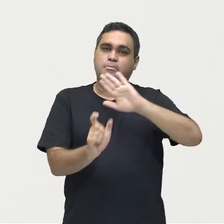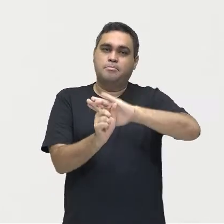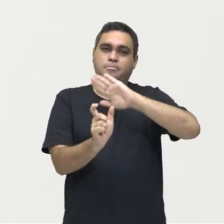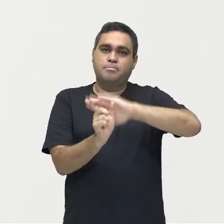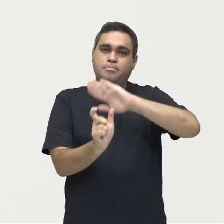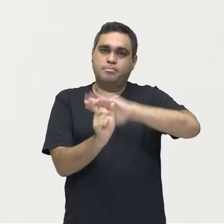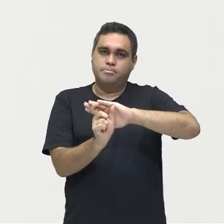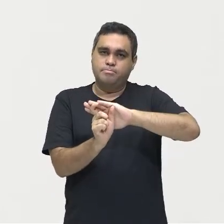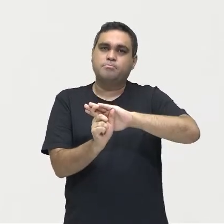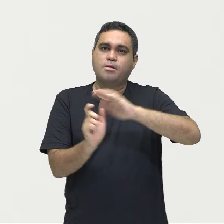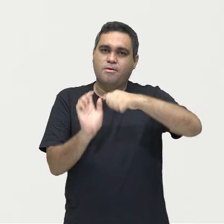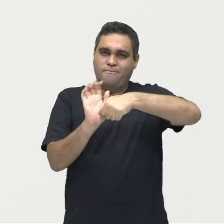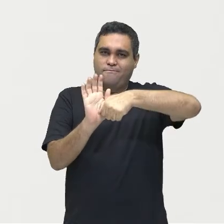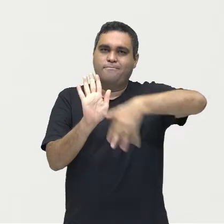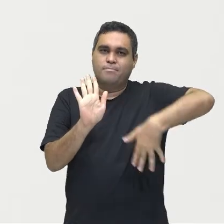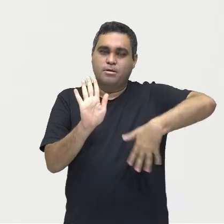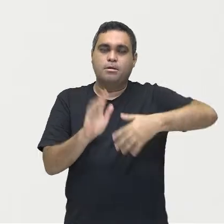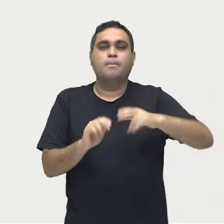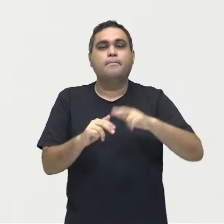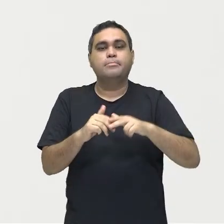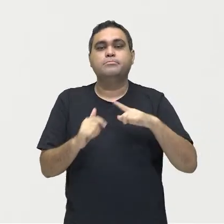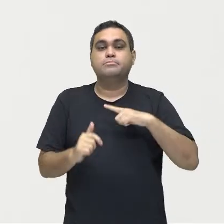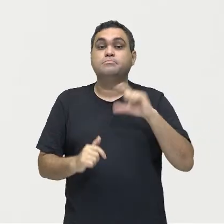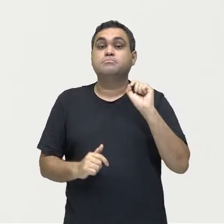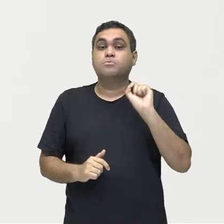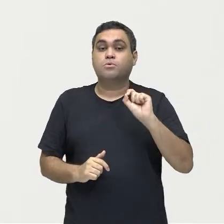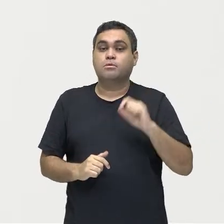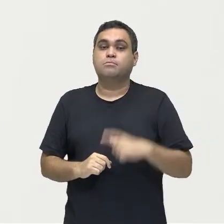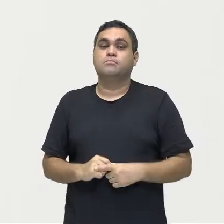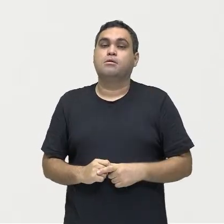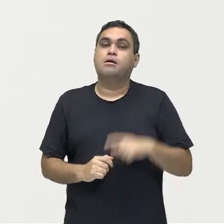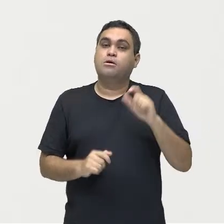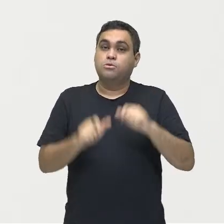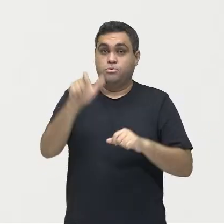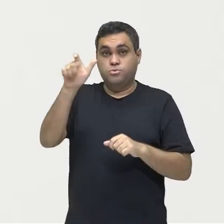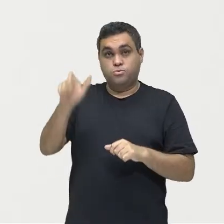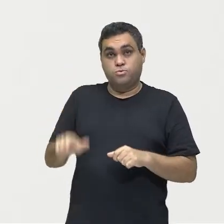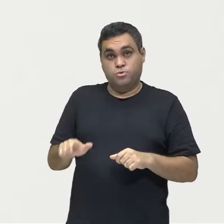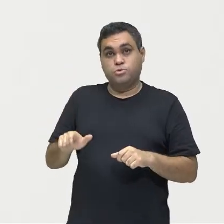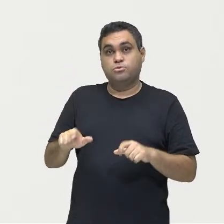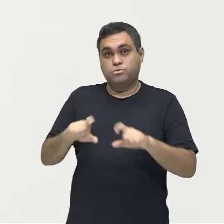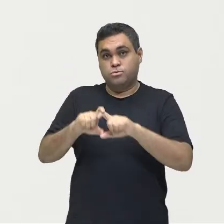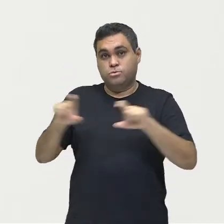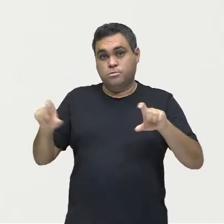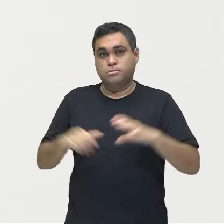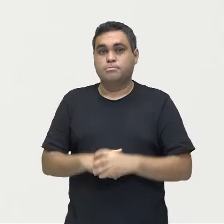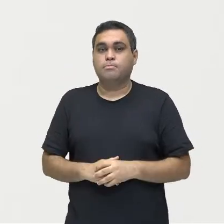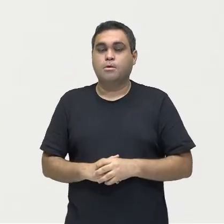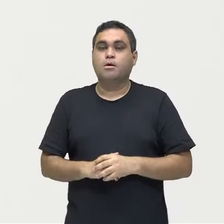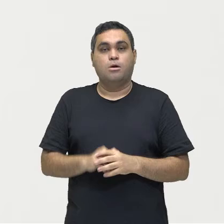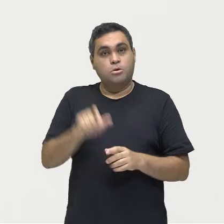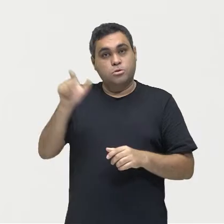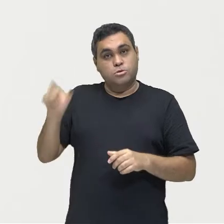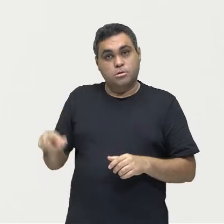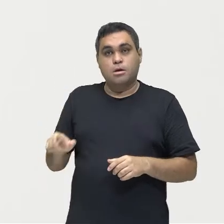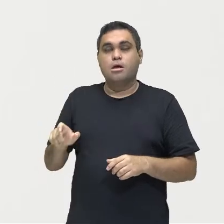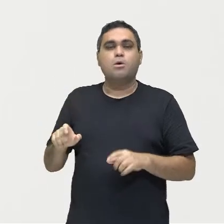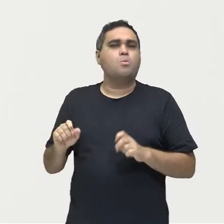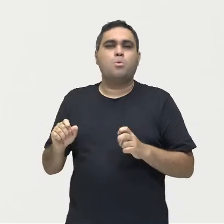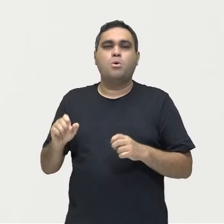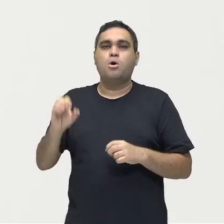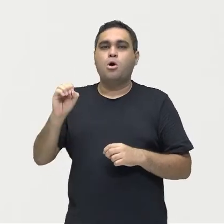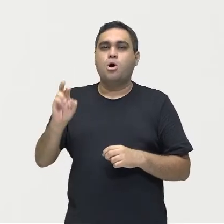conotativo, figurado. Portanto, eu tenho aqui sujeito da oração. Qual é o sujeito? Orvalhos.